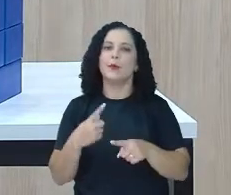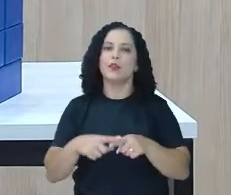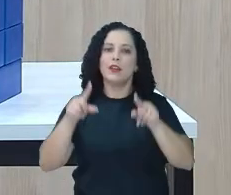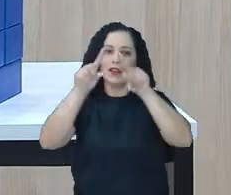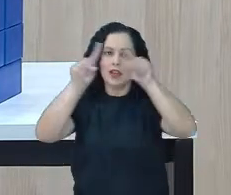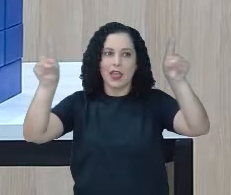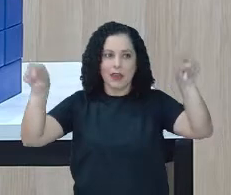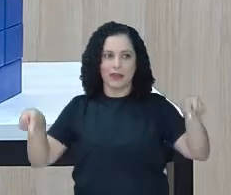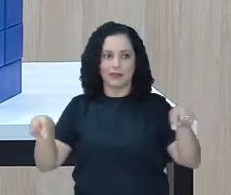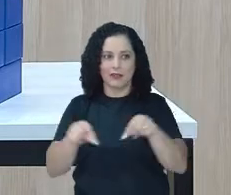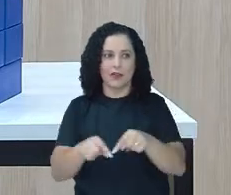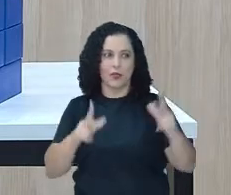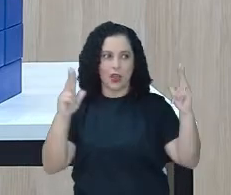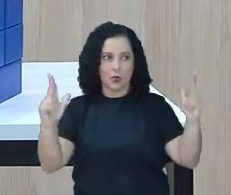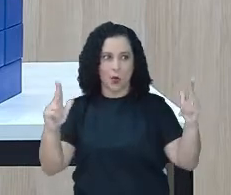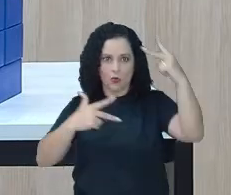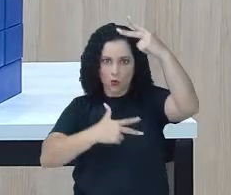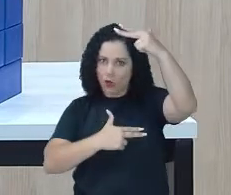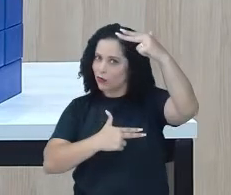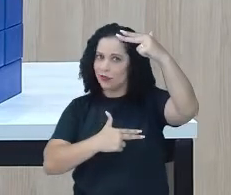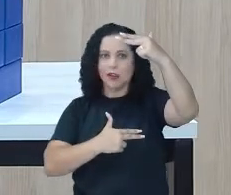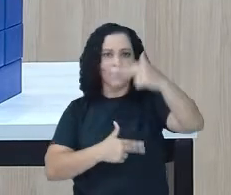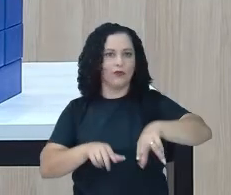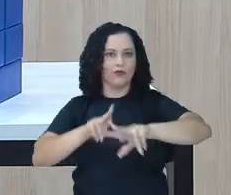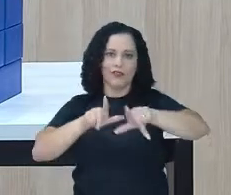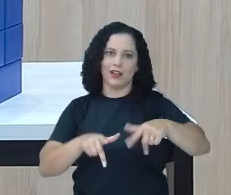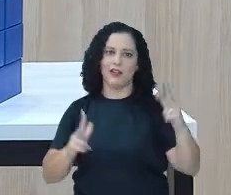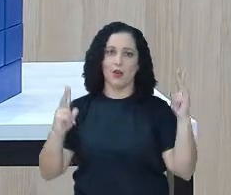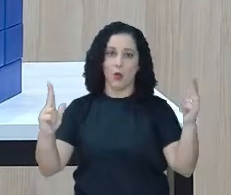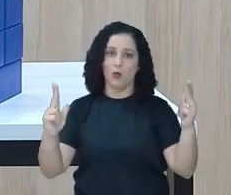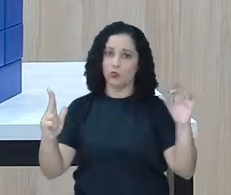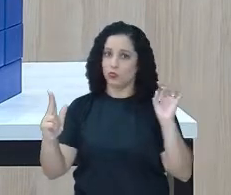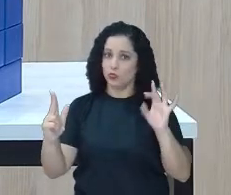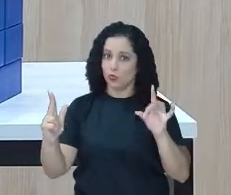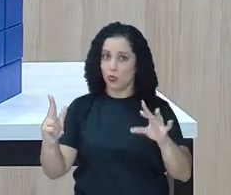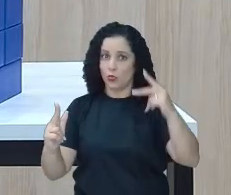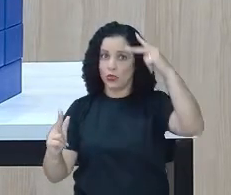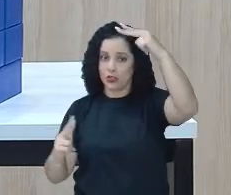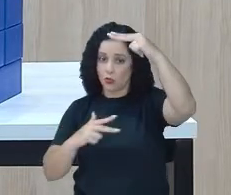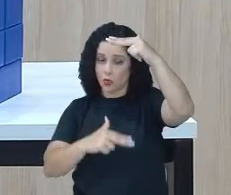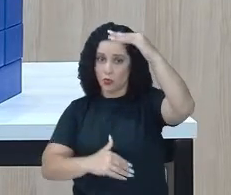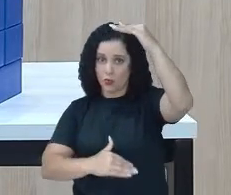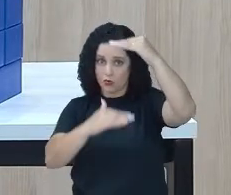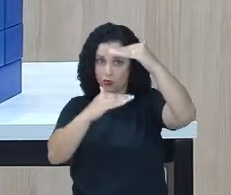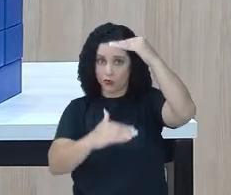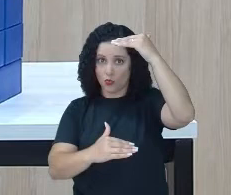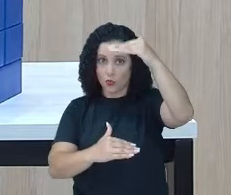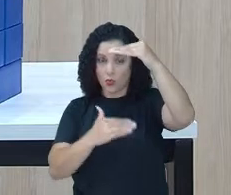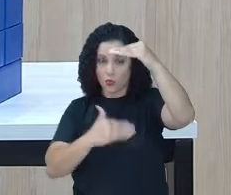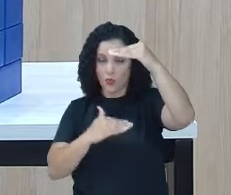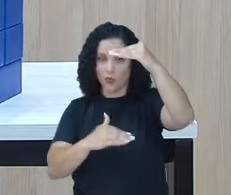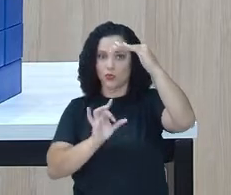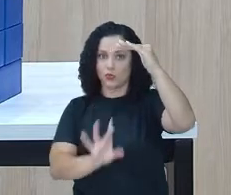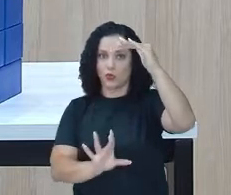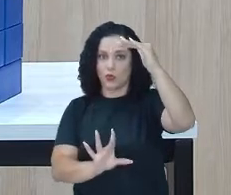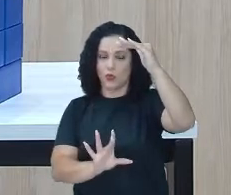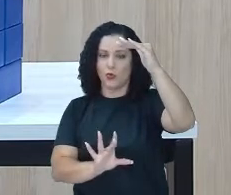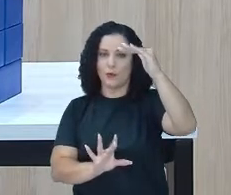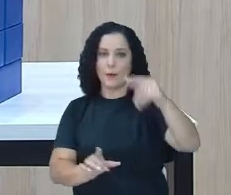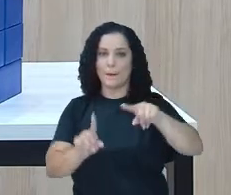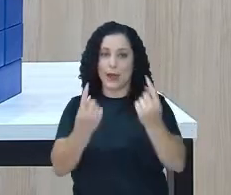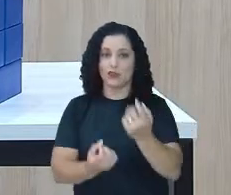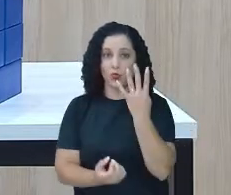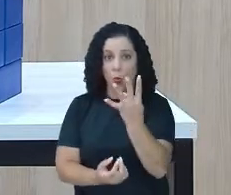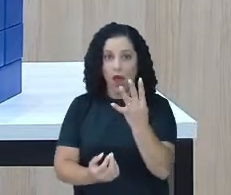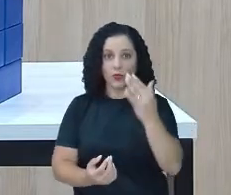ser iguais. A gente coloca isso como uma consequência da própria definição, tá certo? Se tem 4